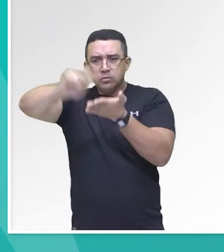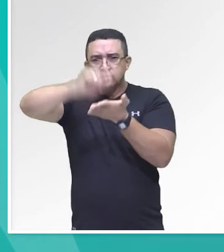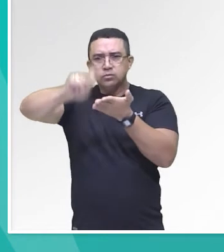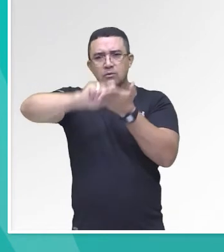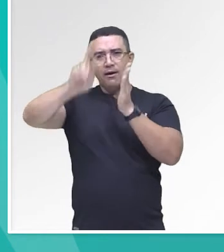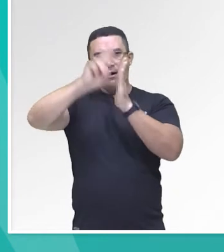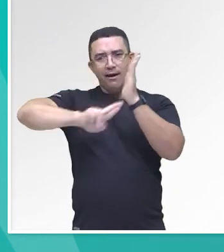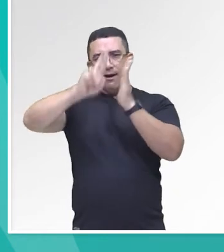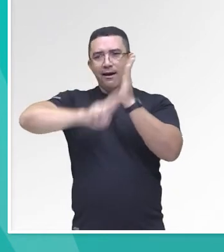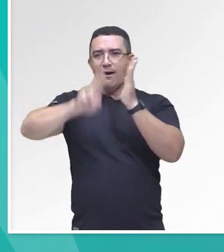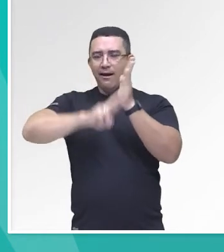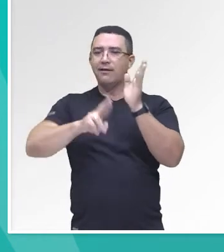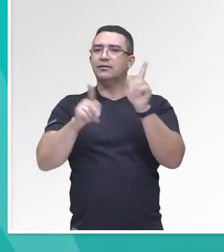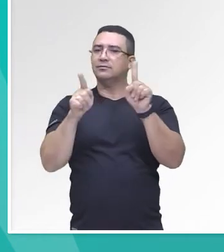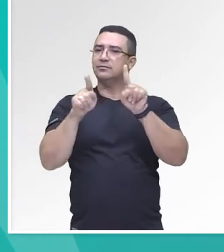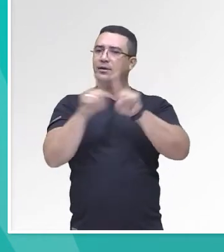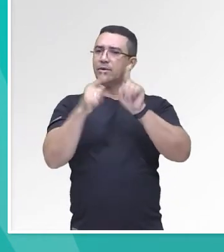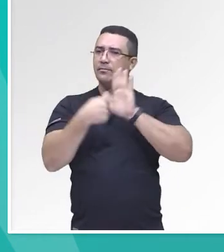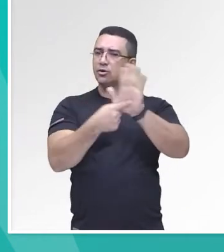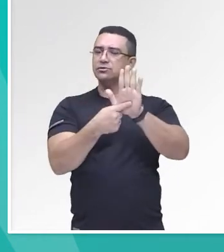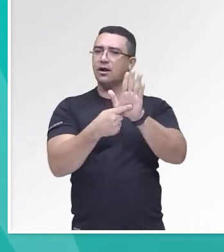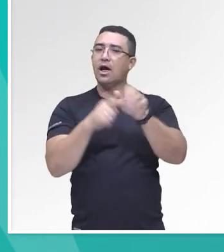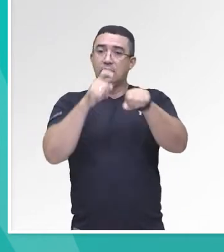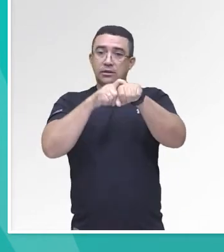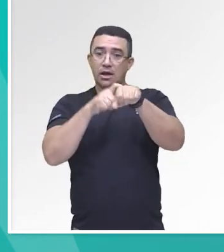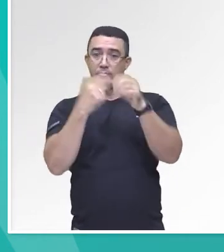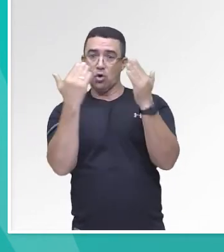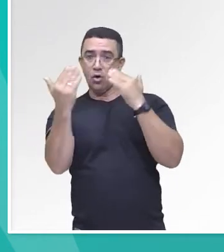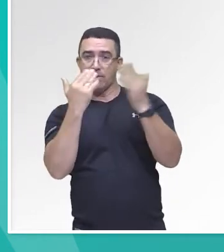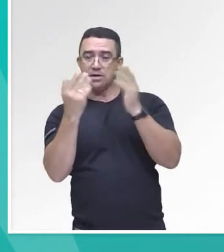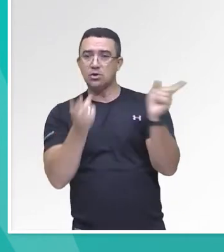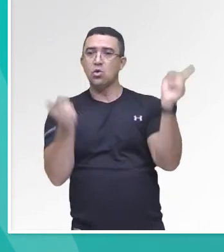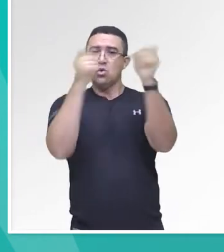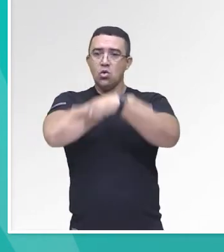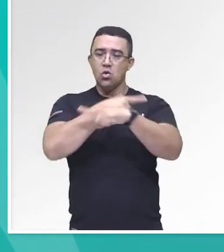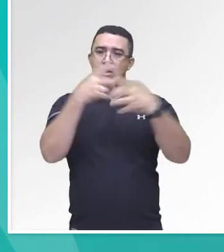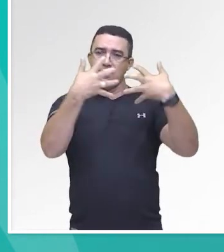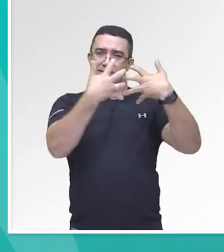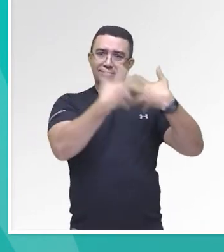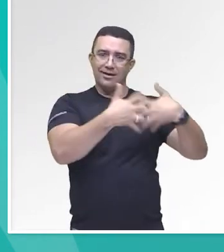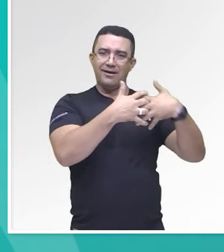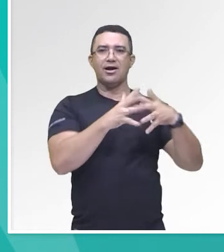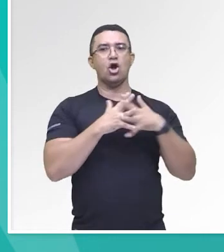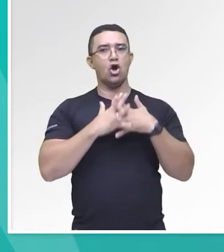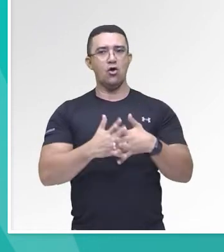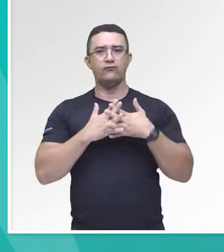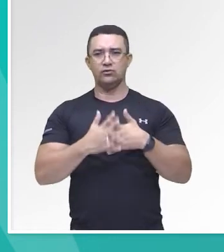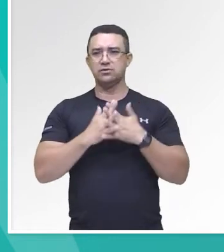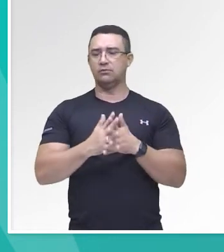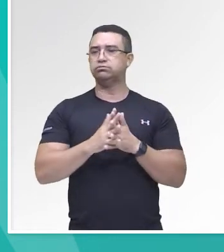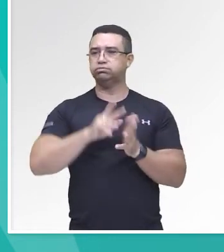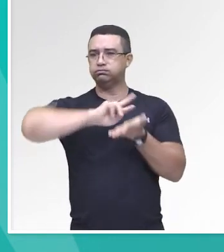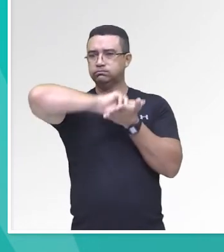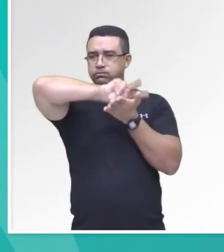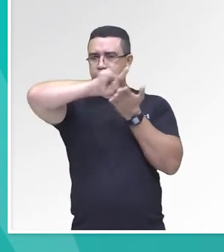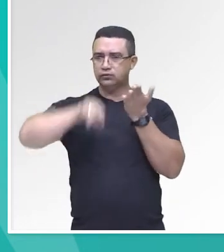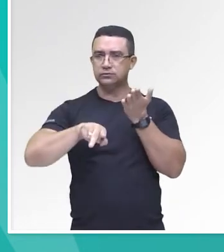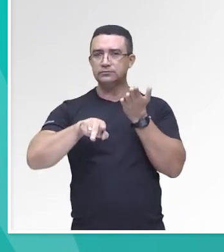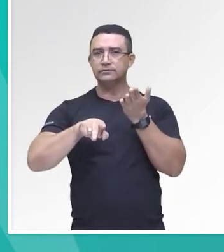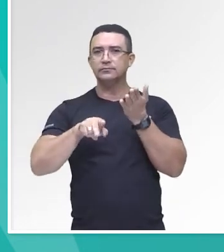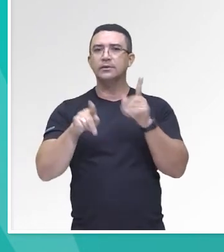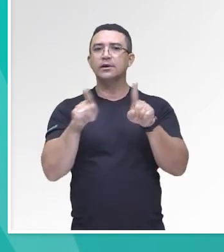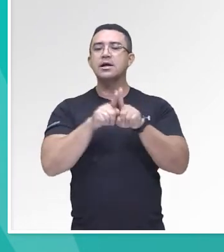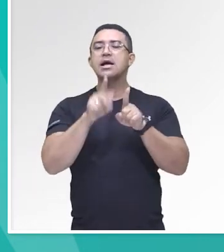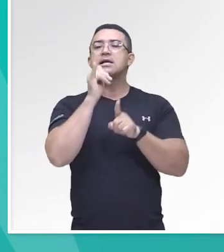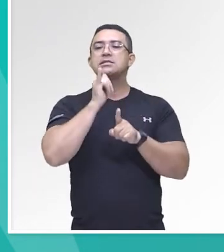consequência, contradição, tempo, né, comparação entre ideias, conclusão e assim por diante. E aí, para exemplificar,